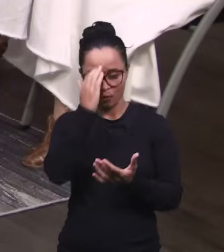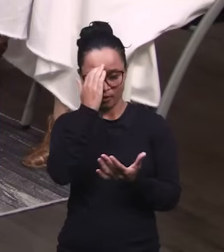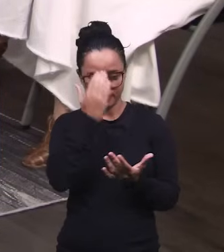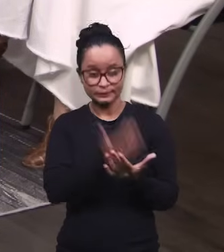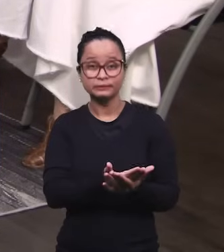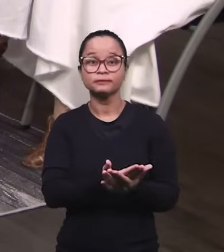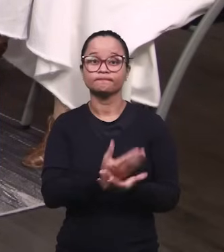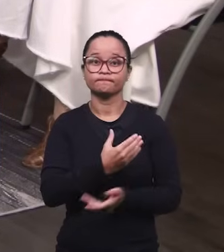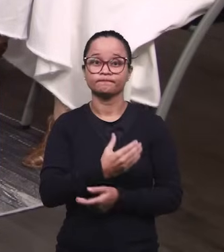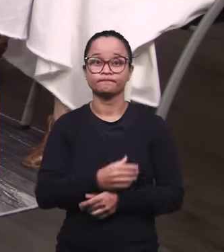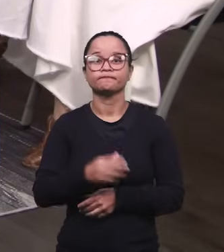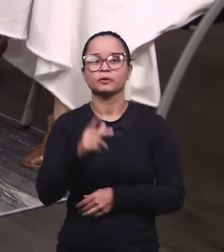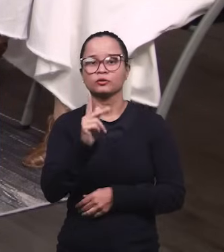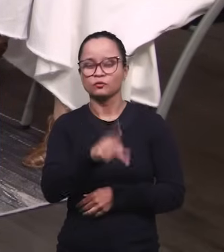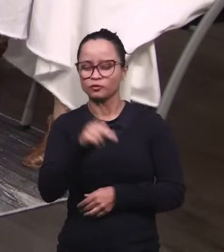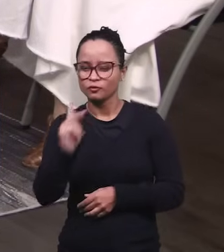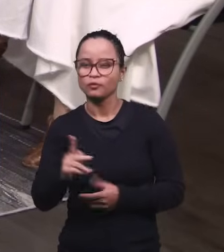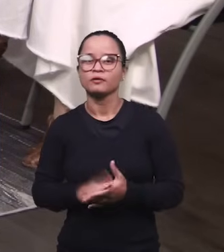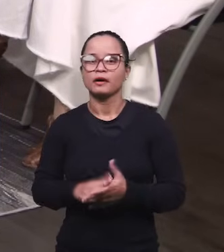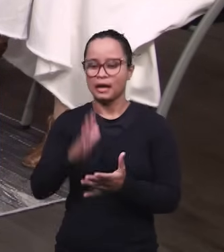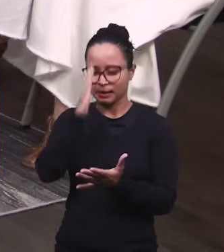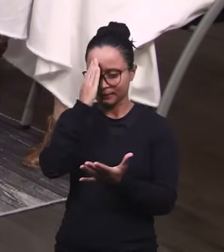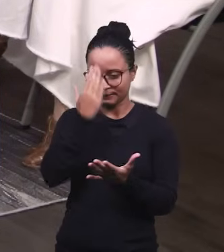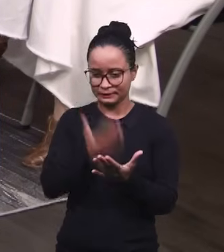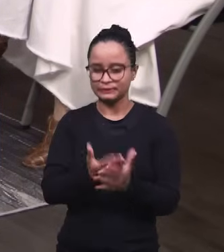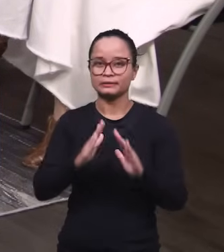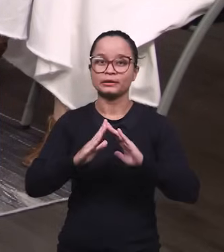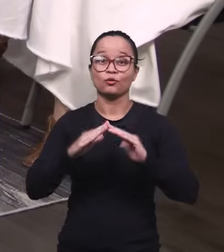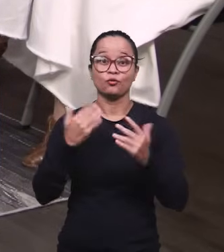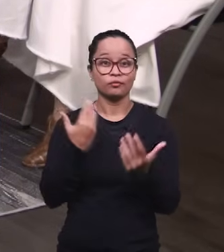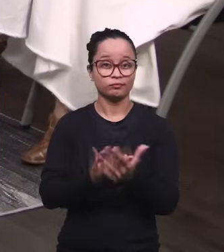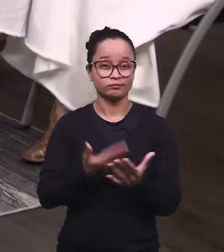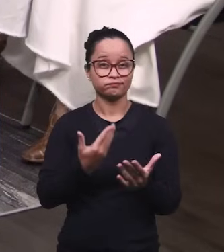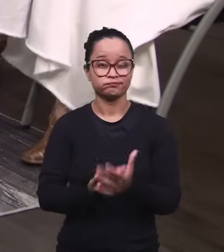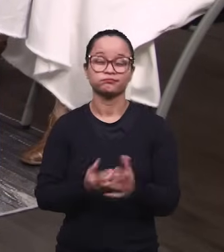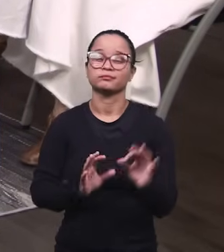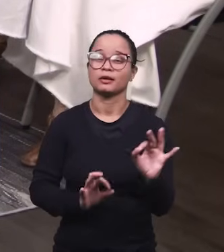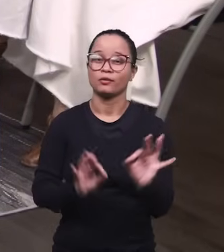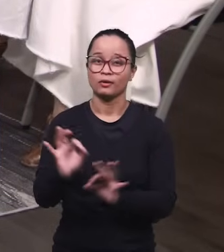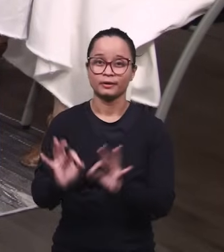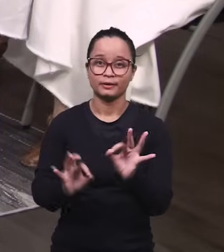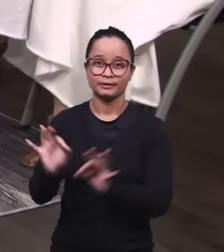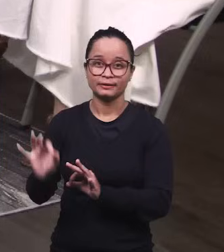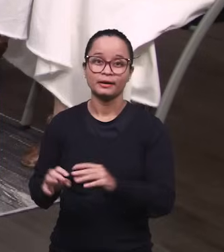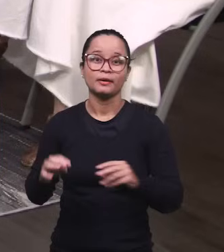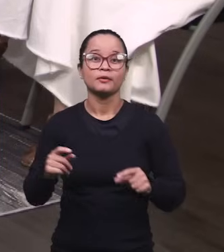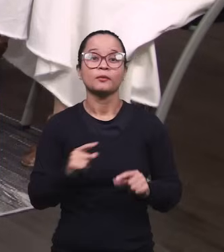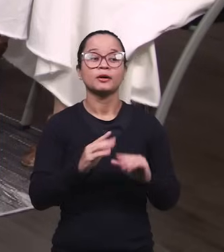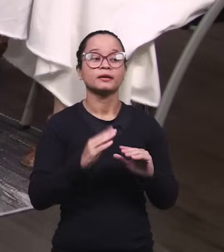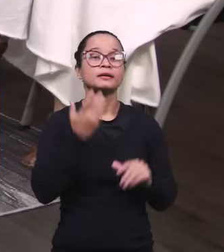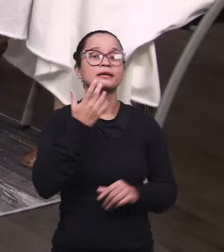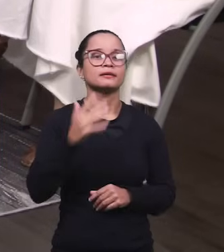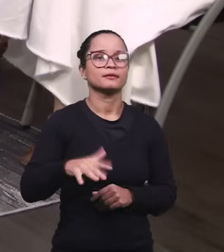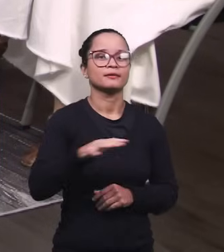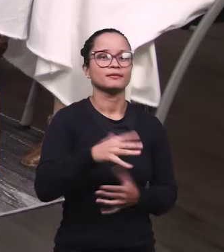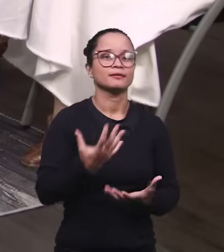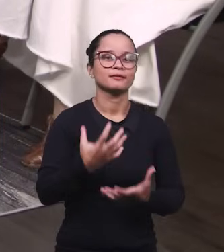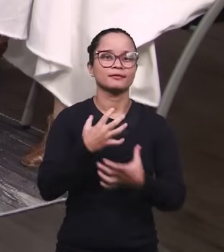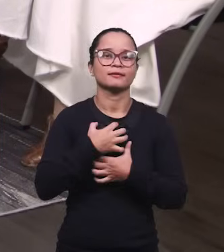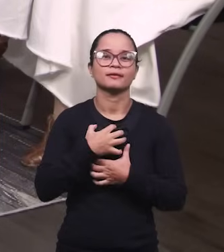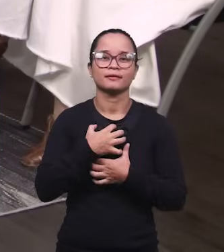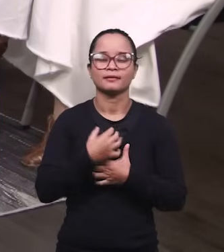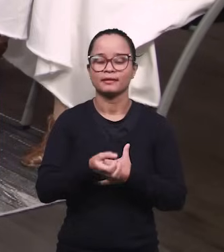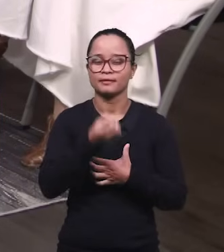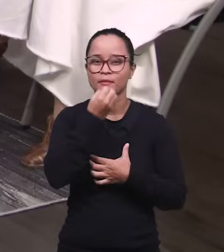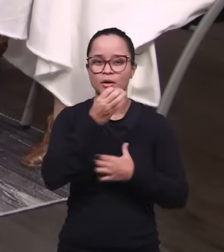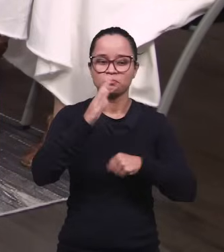nos seus professores, confiem na sua escola, né? Organizem isso para que as crianças também se sintam cada